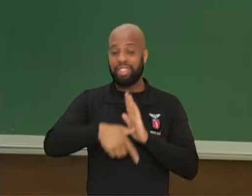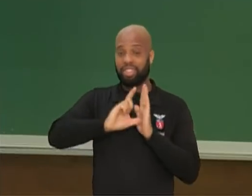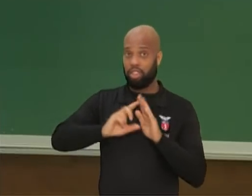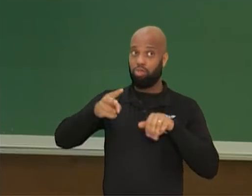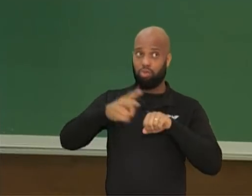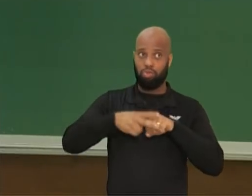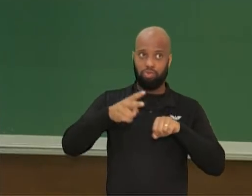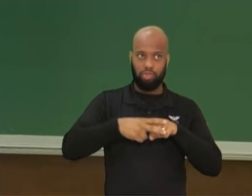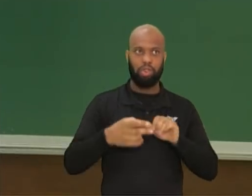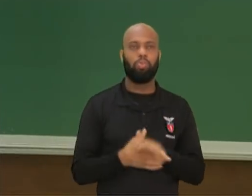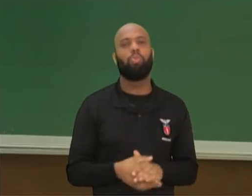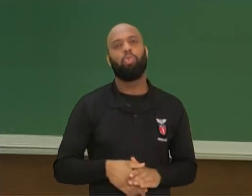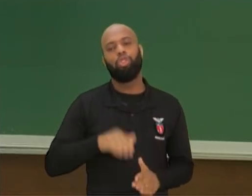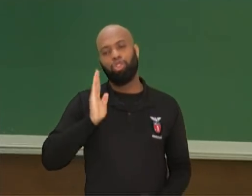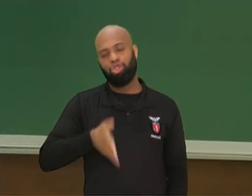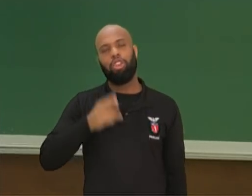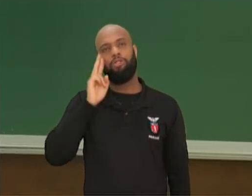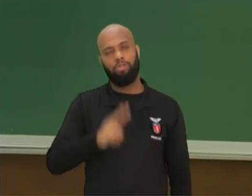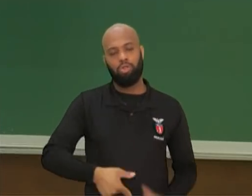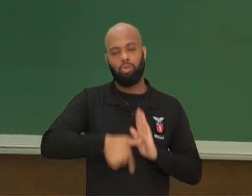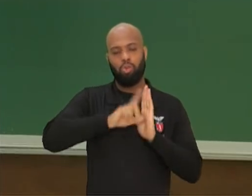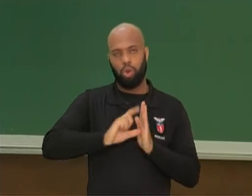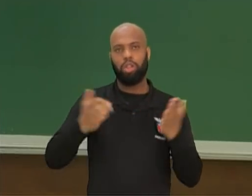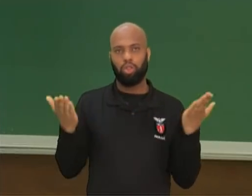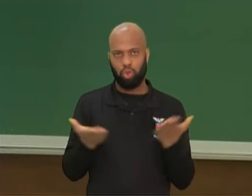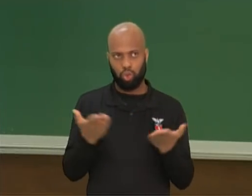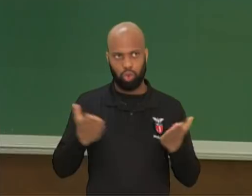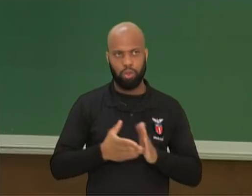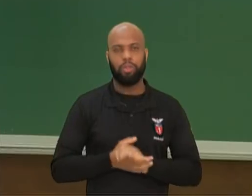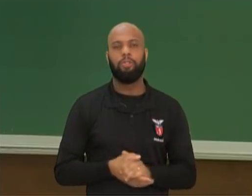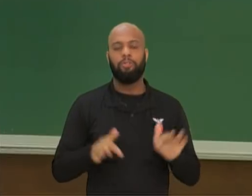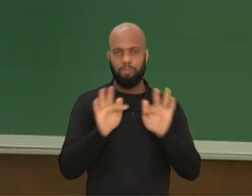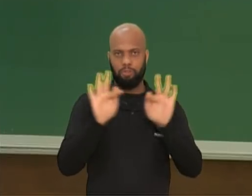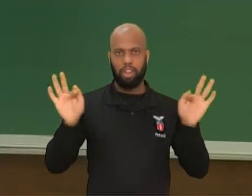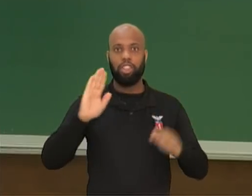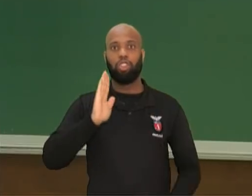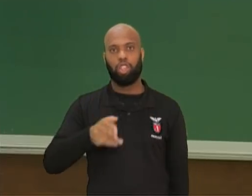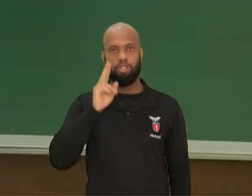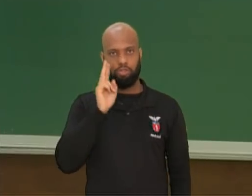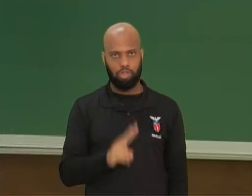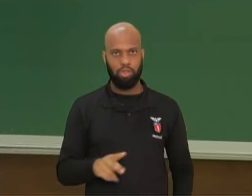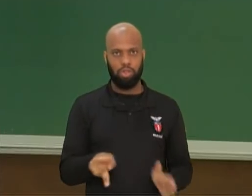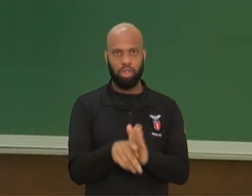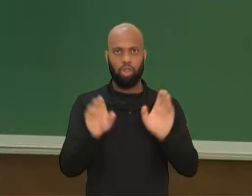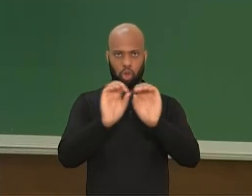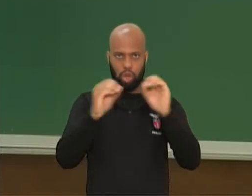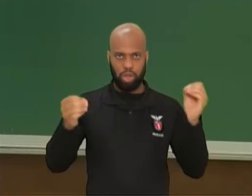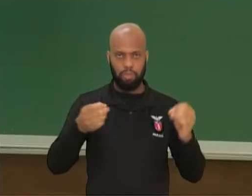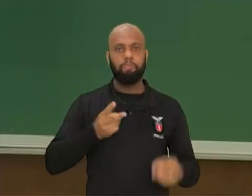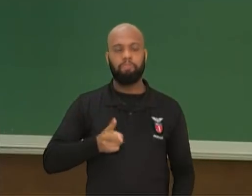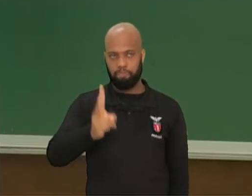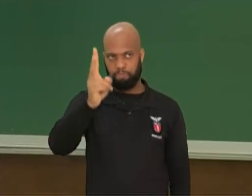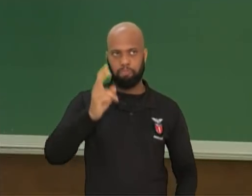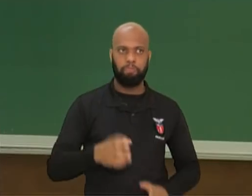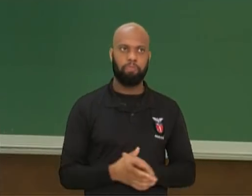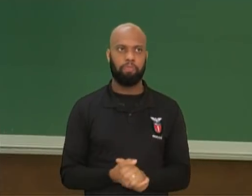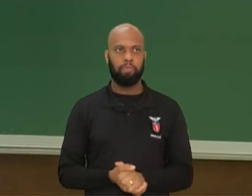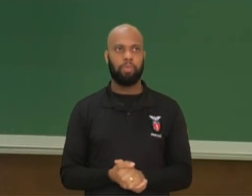verbo, como nós vimos nessa frase aqui, ou seja, nessa oração. Seguimos em